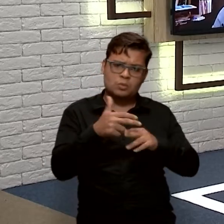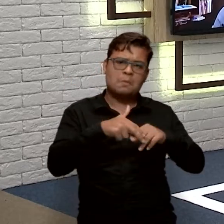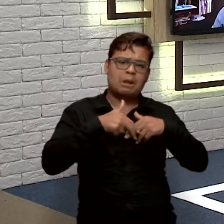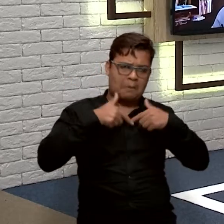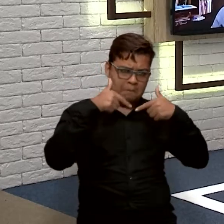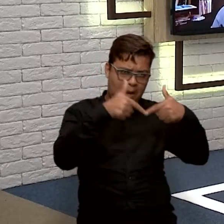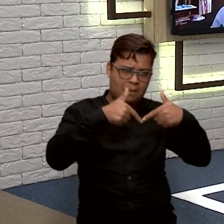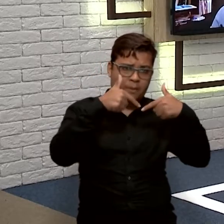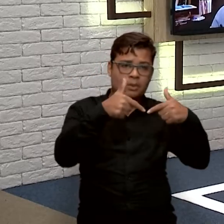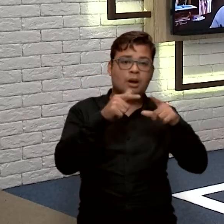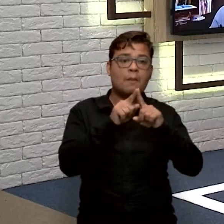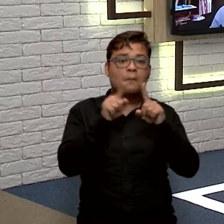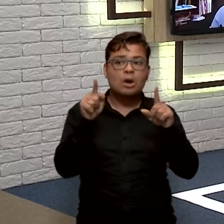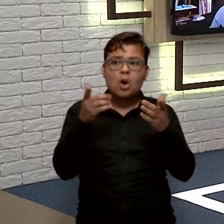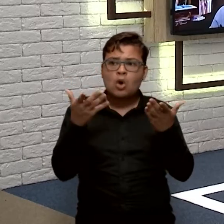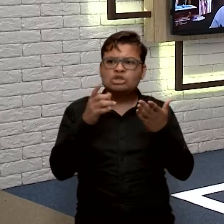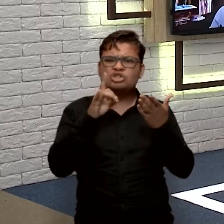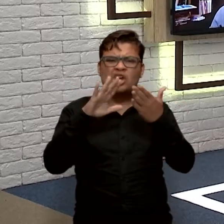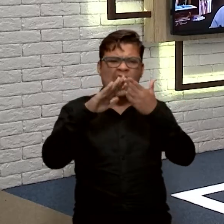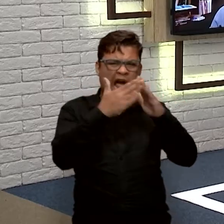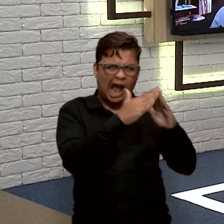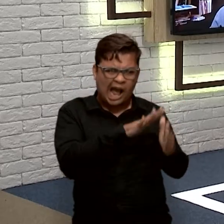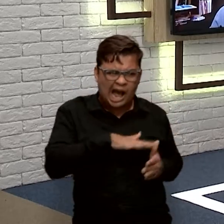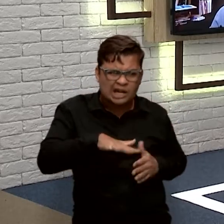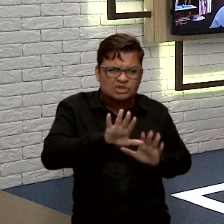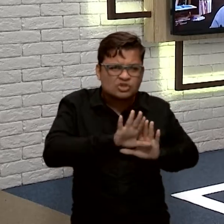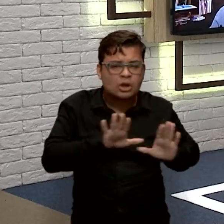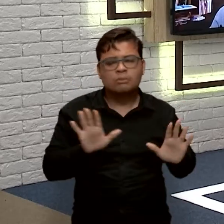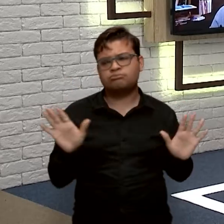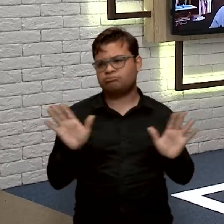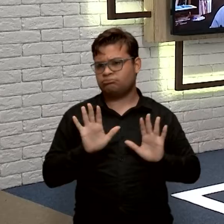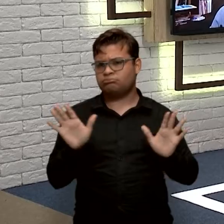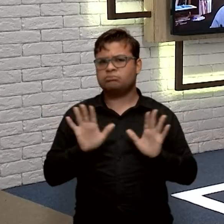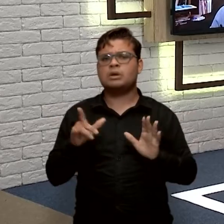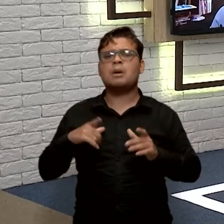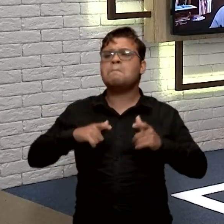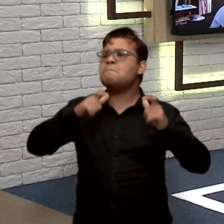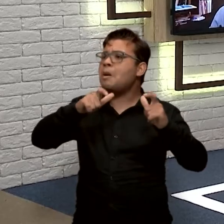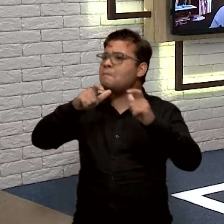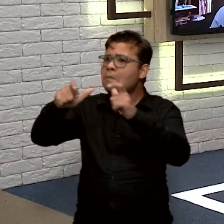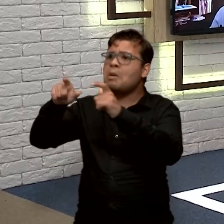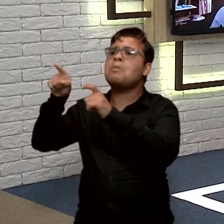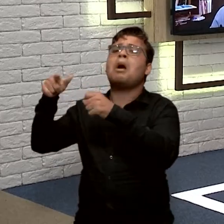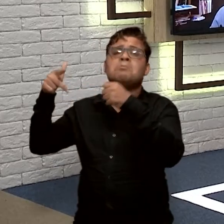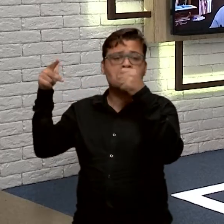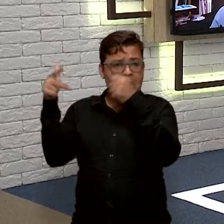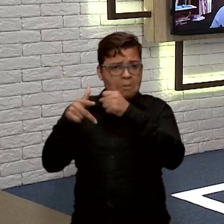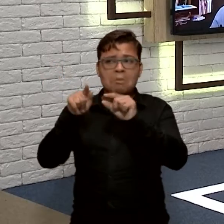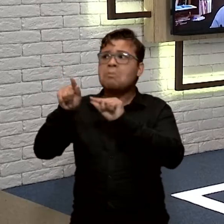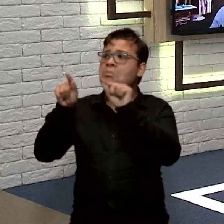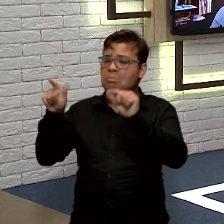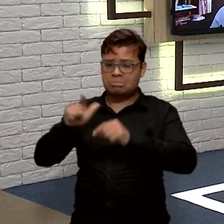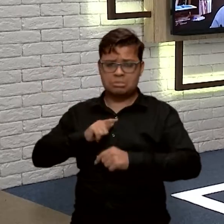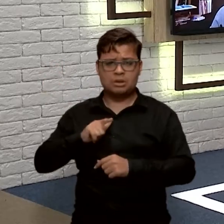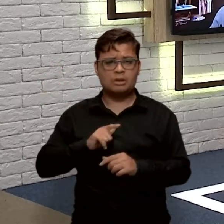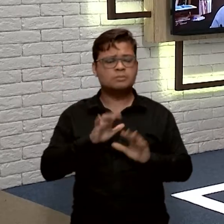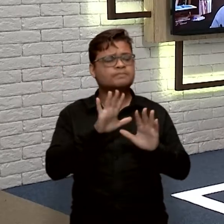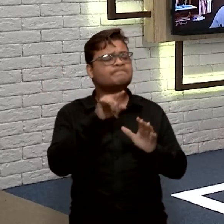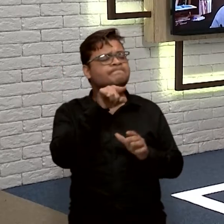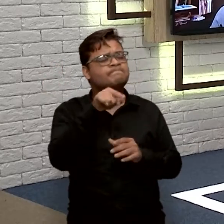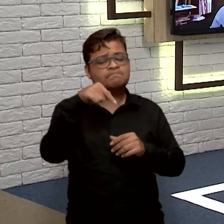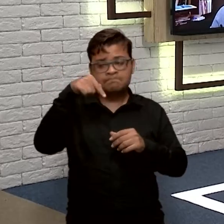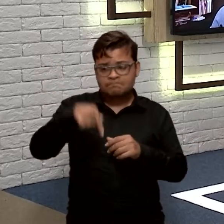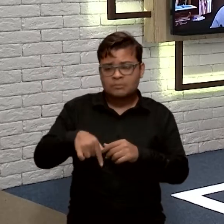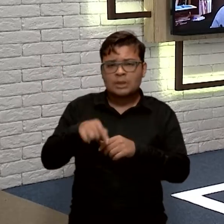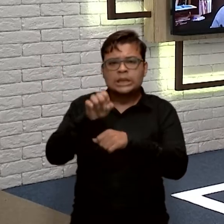muito a periferia. Hoje em dia ele está muito mais tocado em vários outros lugares. O que o senhor acha desse cenário aqui em Goiás? A gente